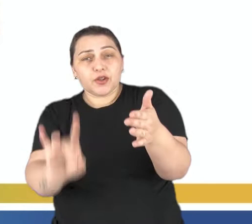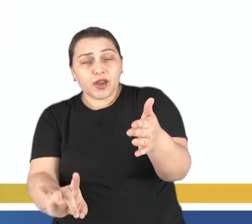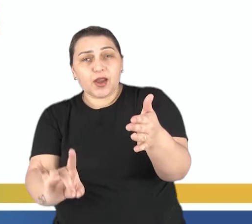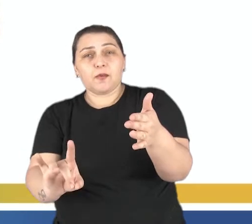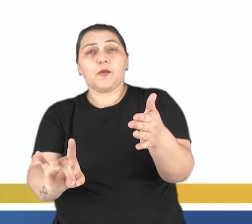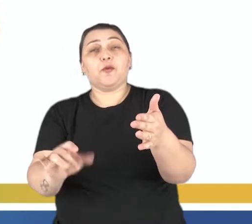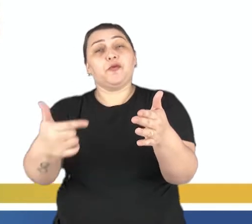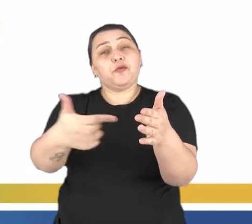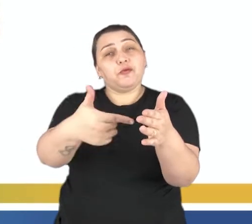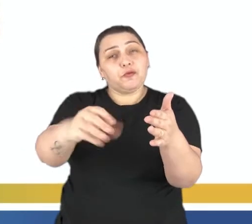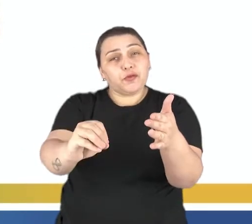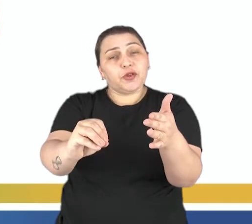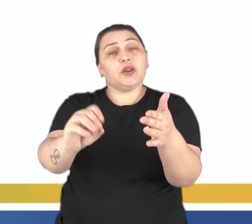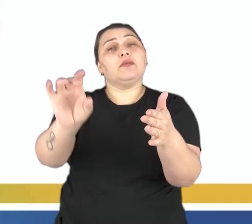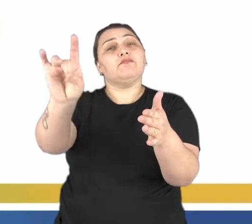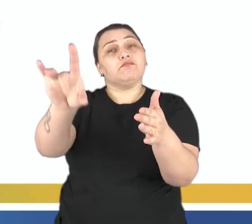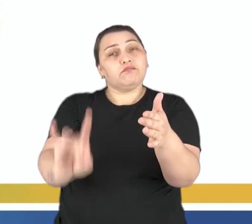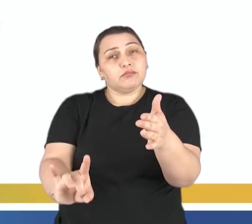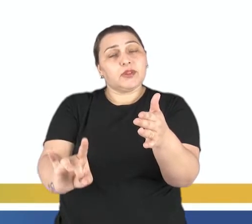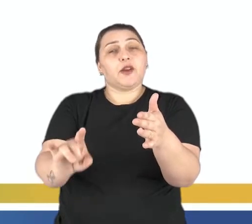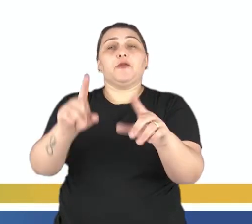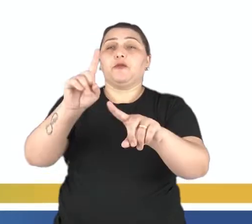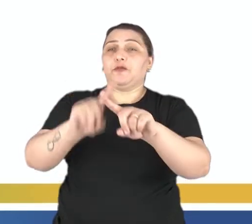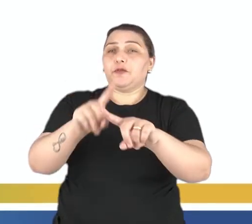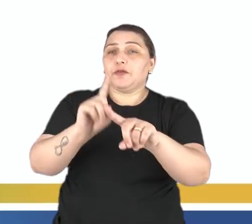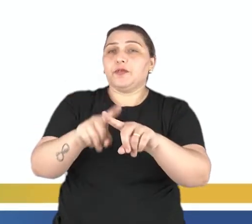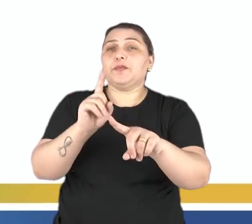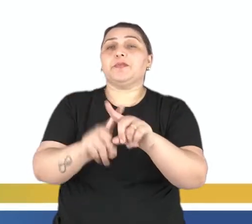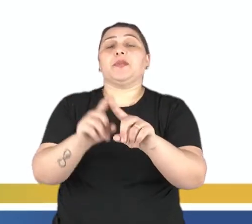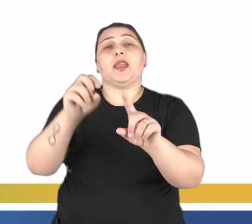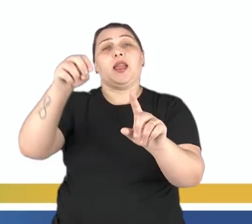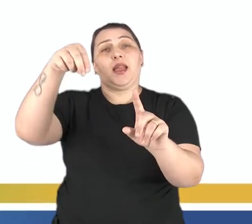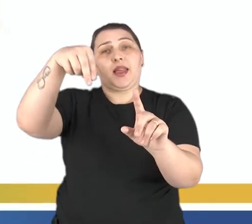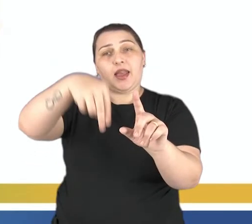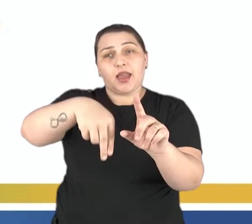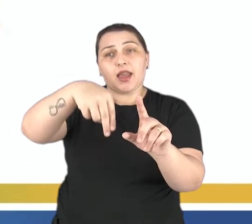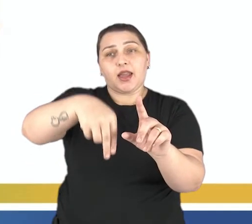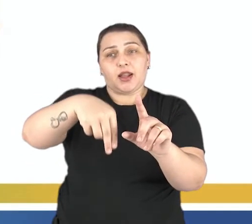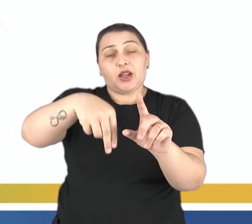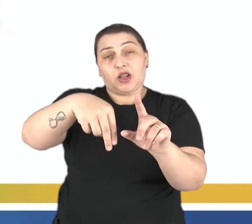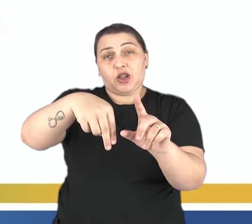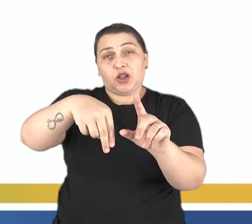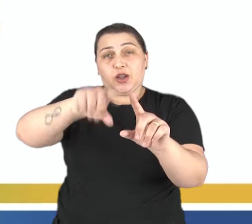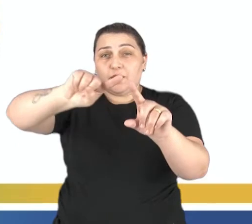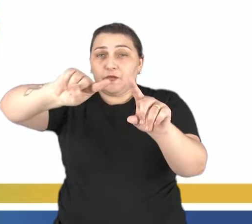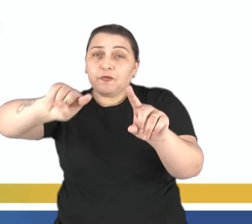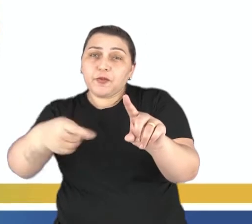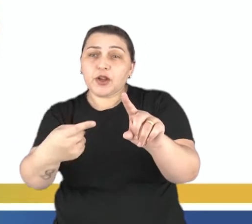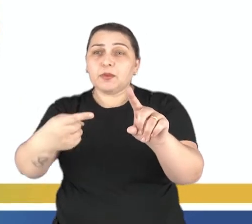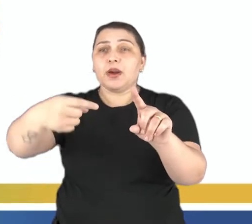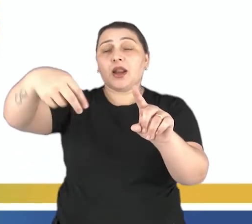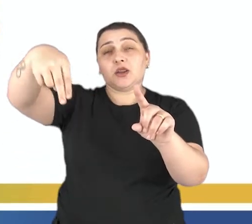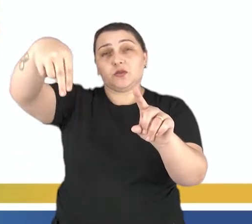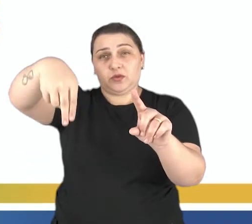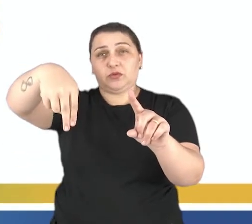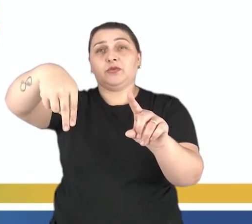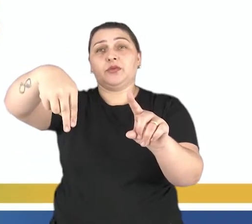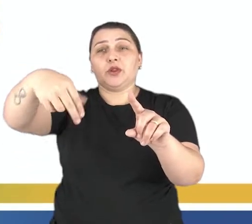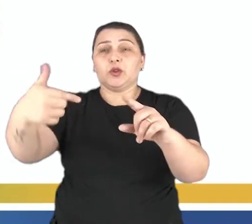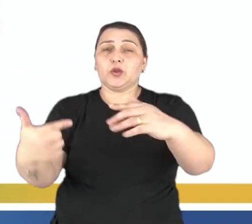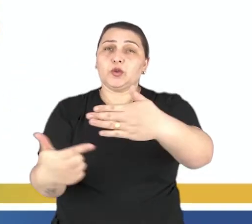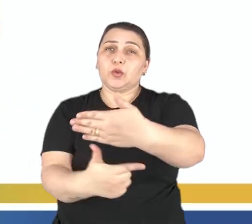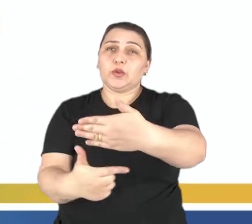seria o 20º termo, vezes n, vamos voltar aqui, vezes n, sobre